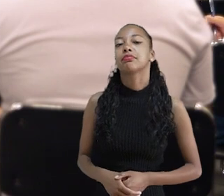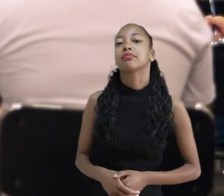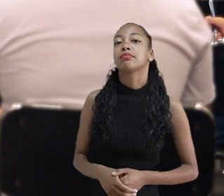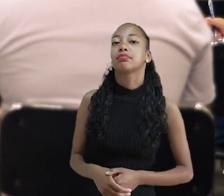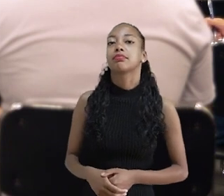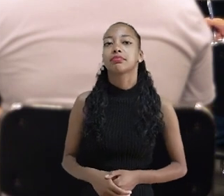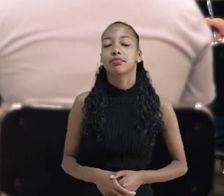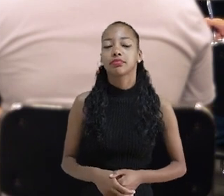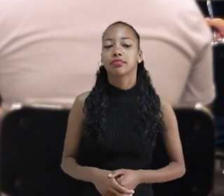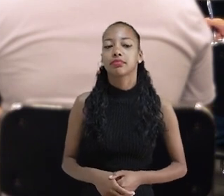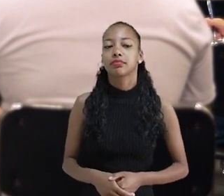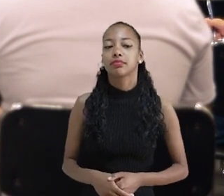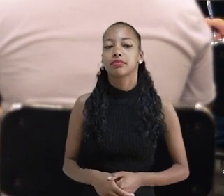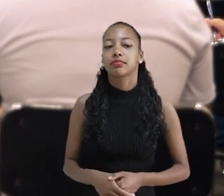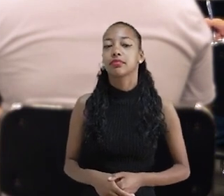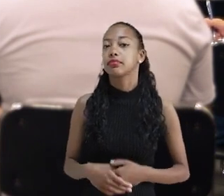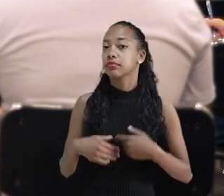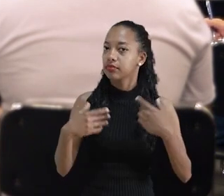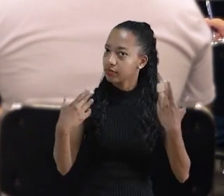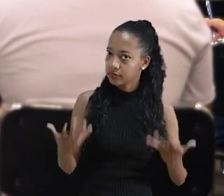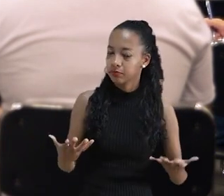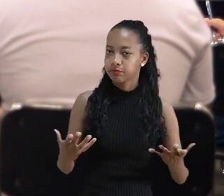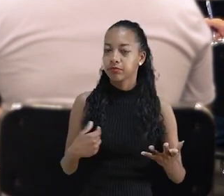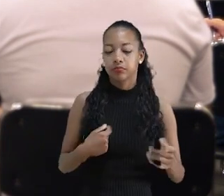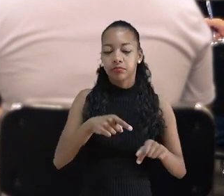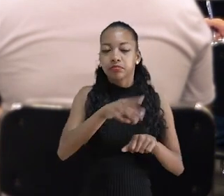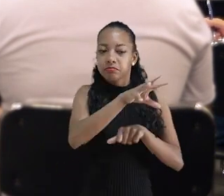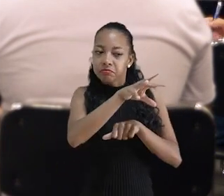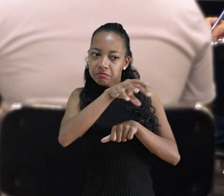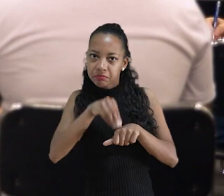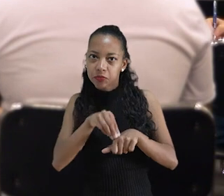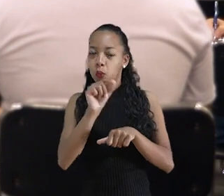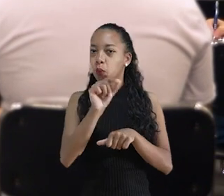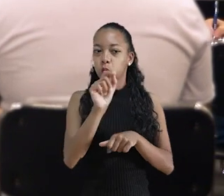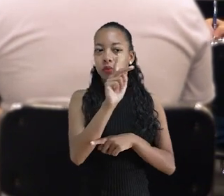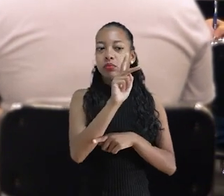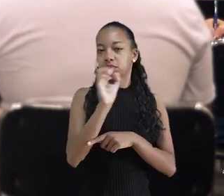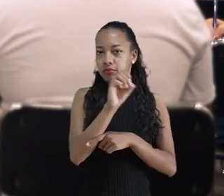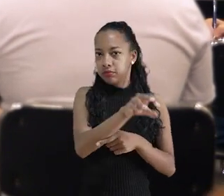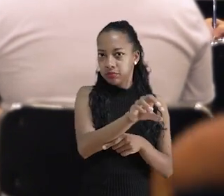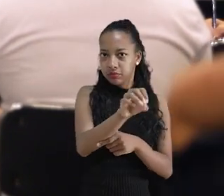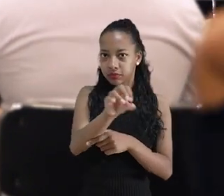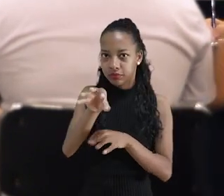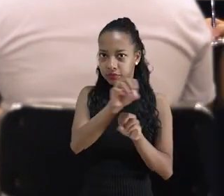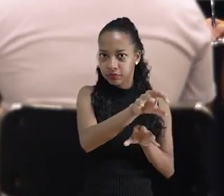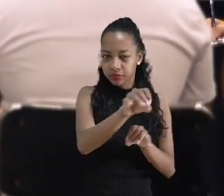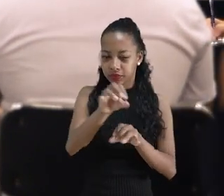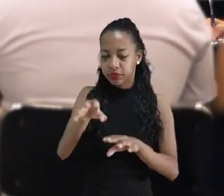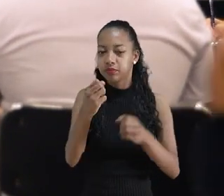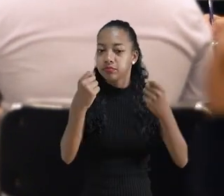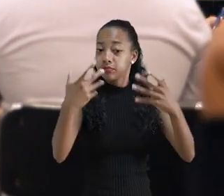fomos eh pegamos muito da Pedagogia da Autonomia né da coisa do